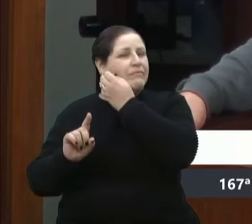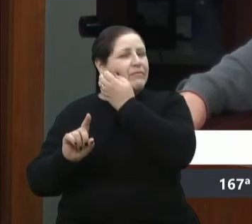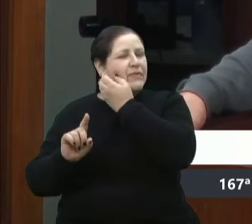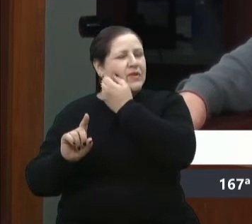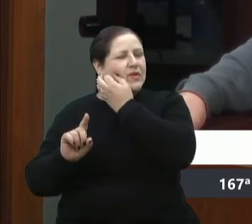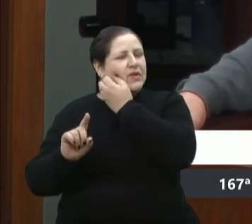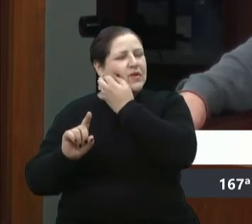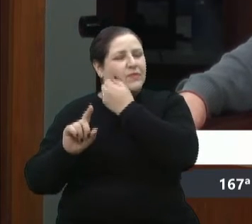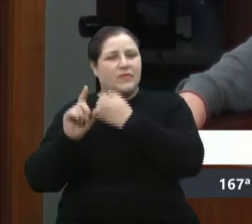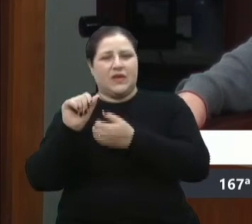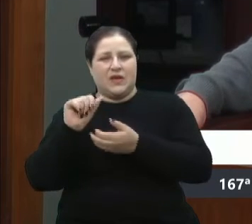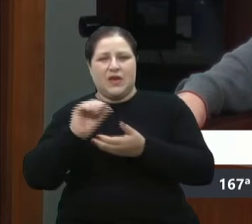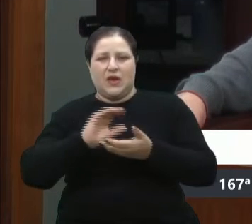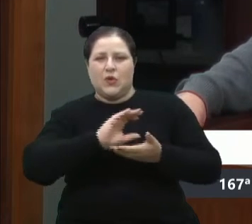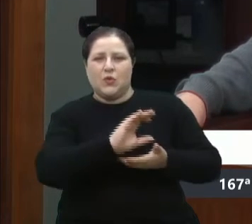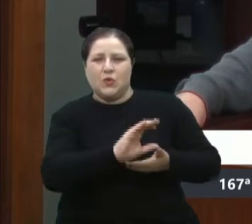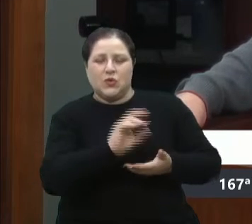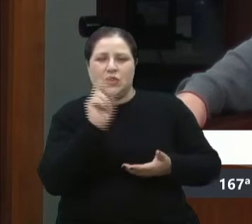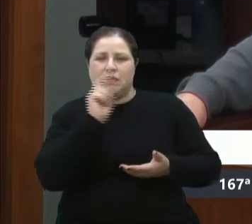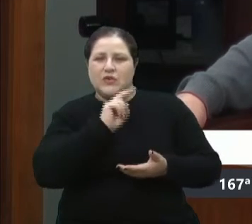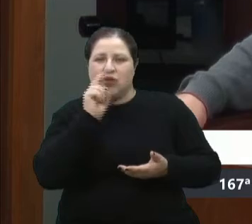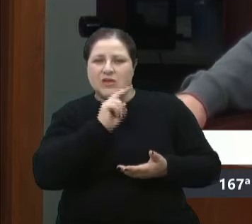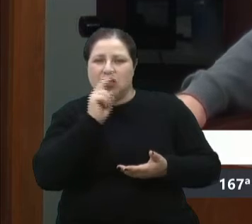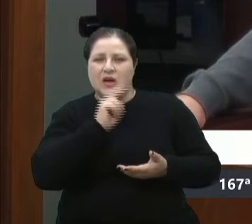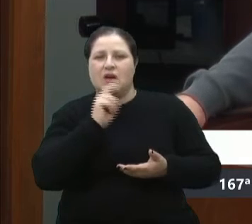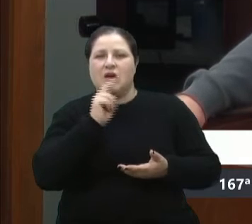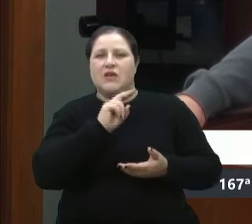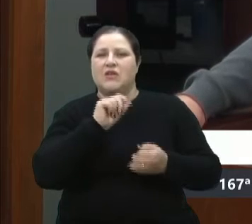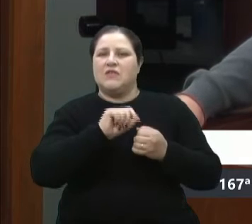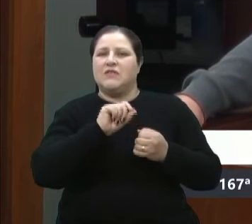recurso, verba emergencial também, para fazer algumas